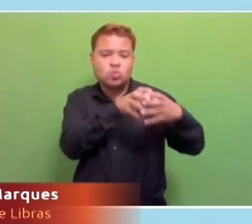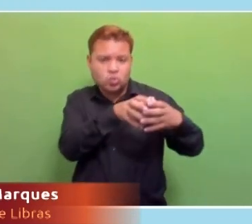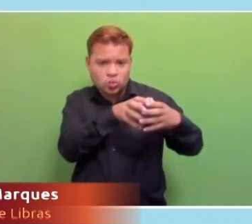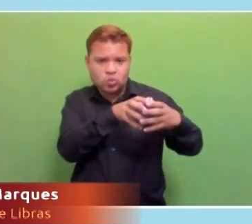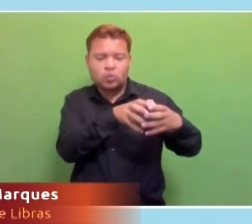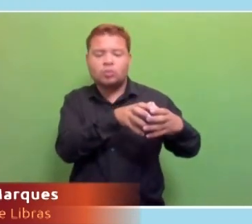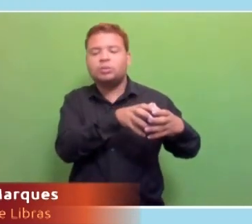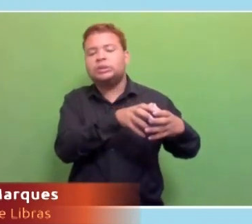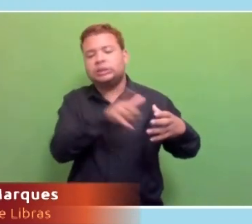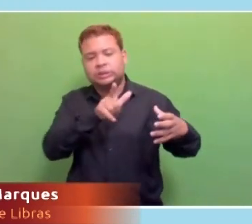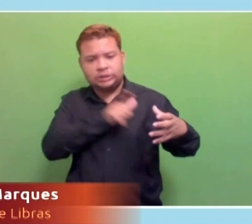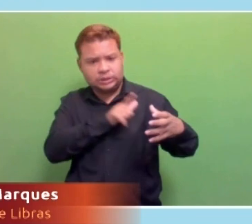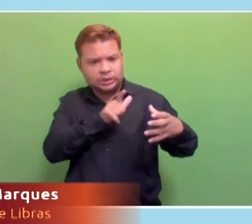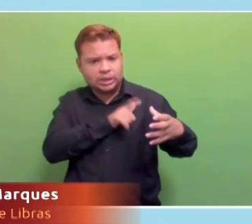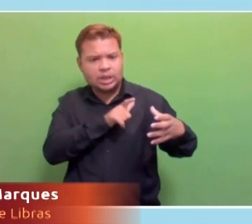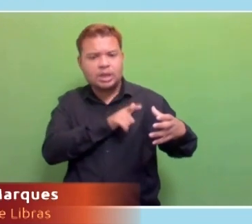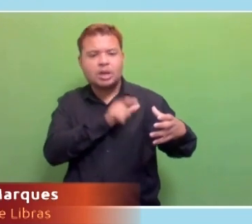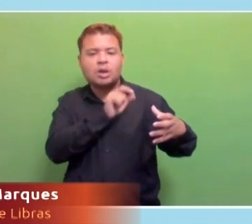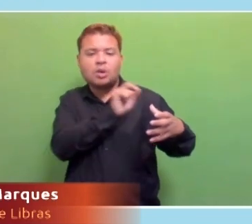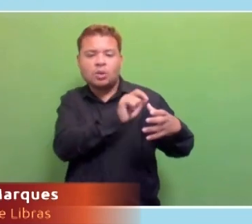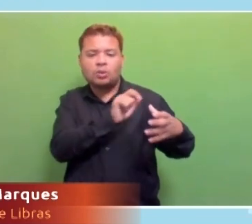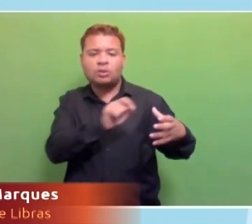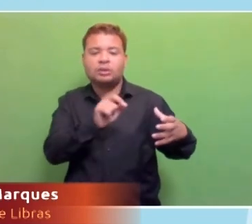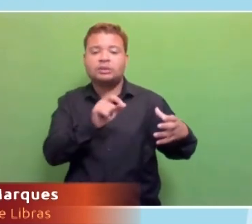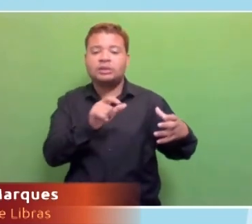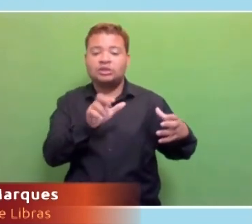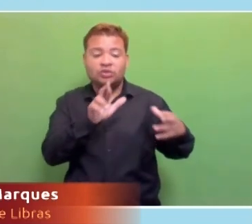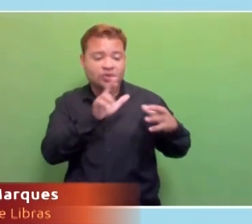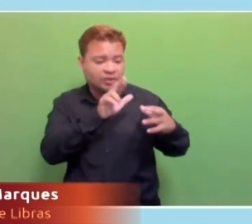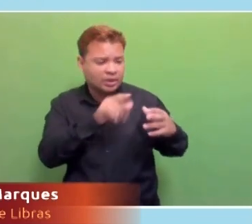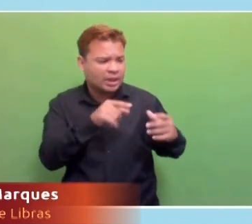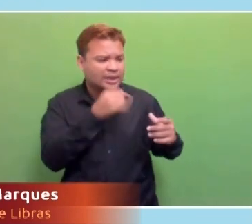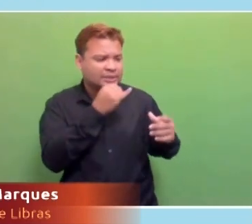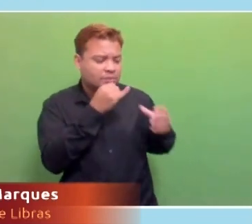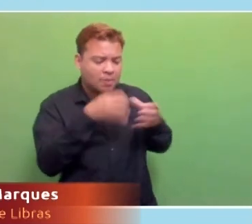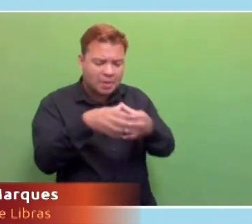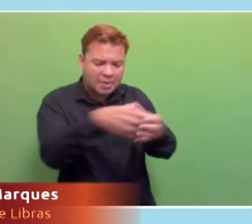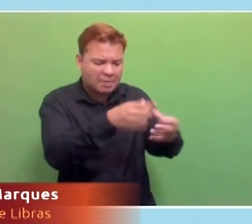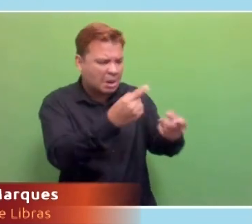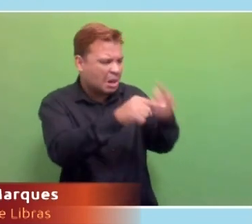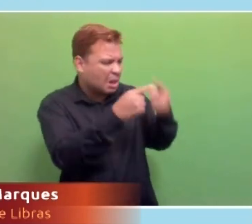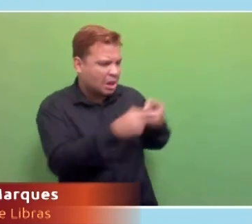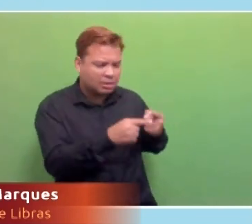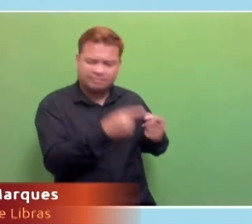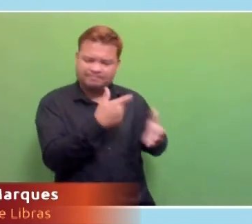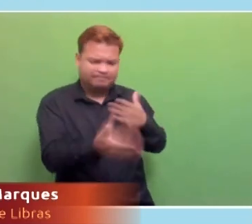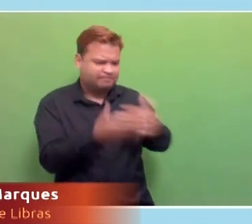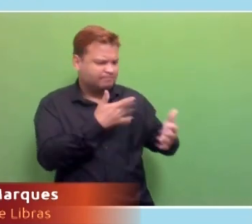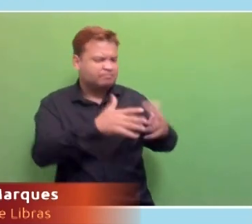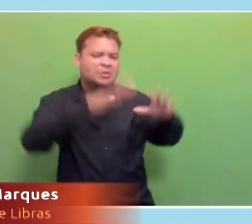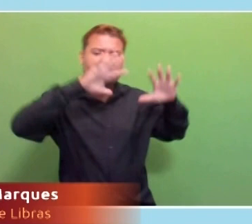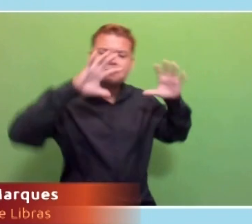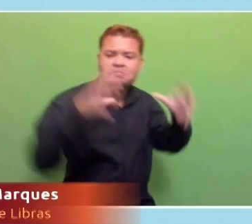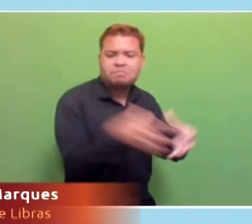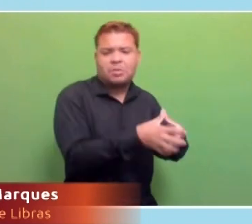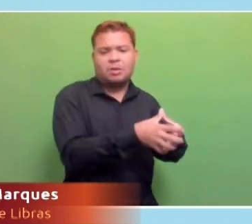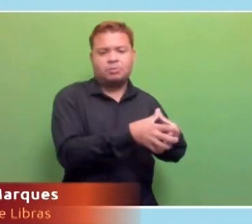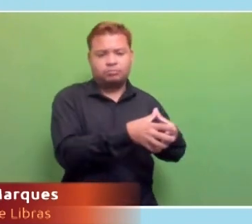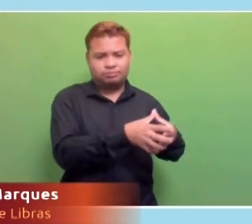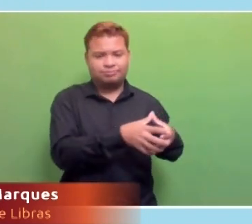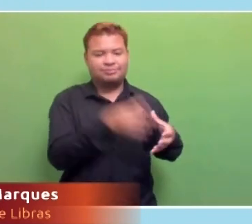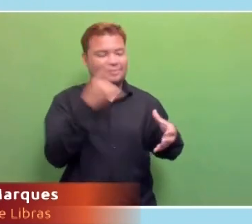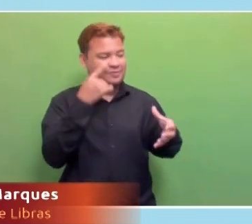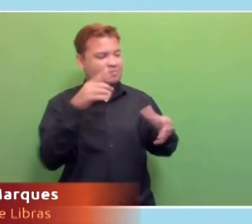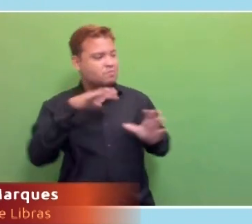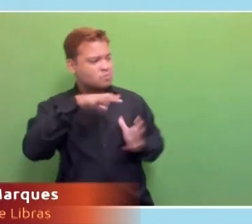compactando, estão sendo eliminadas as próprias diferenças, né? E isso é importante também considerá-lo naquela que é a percepção do